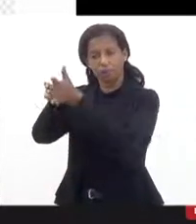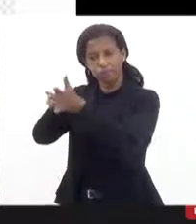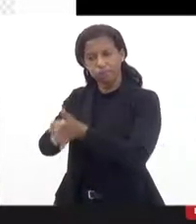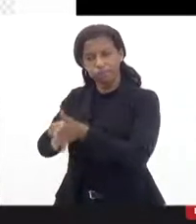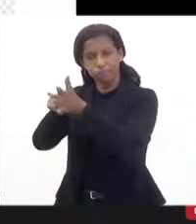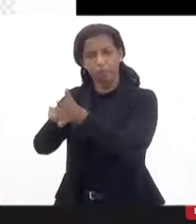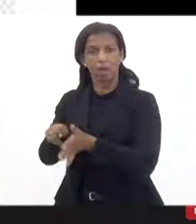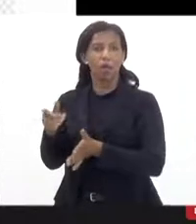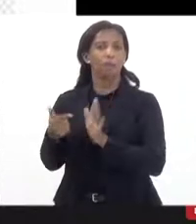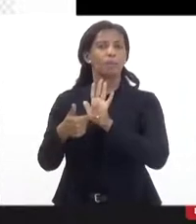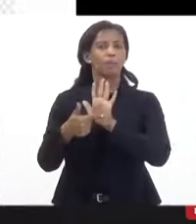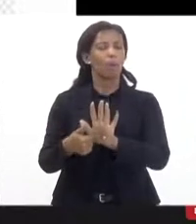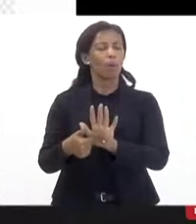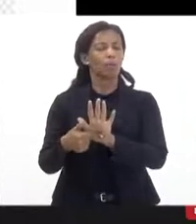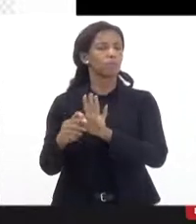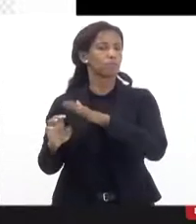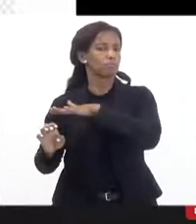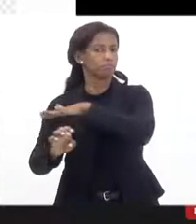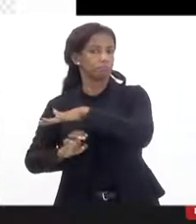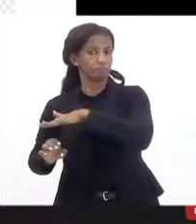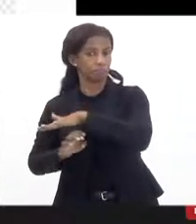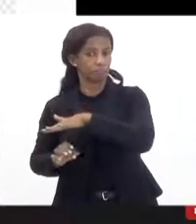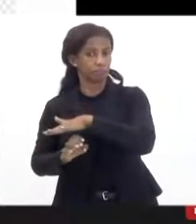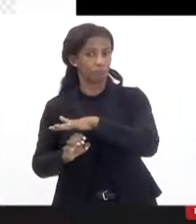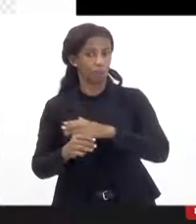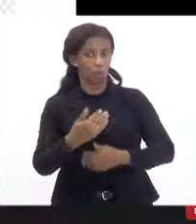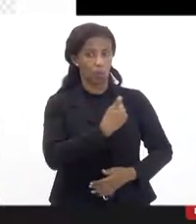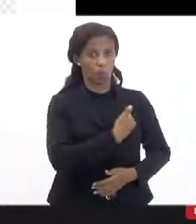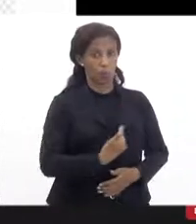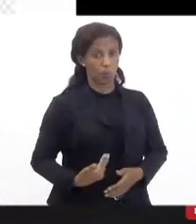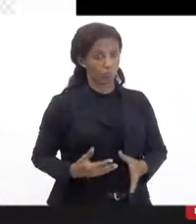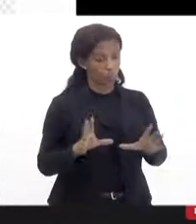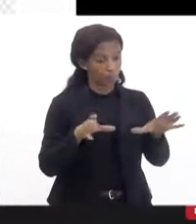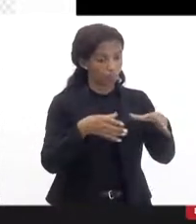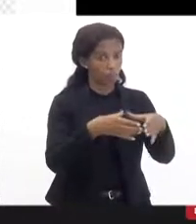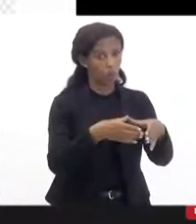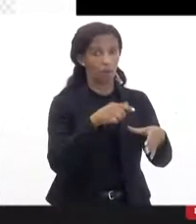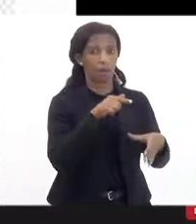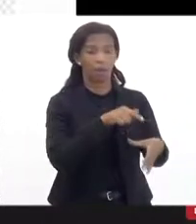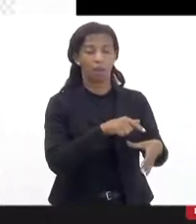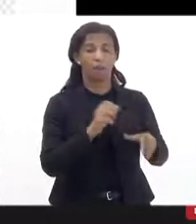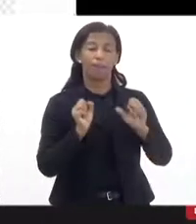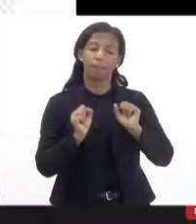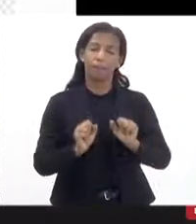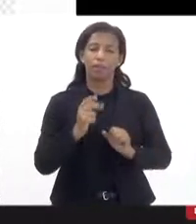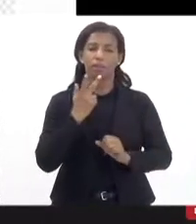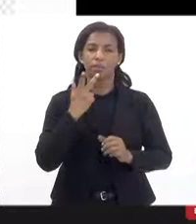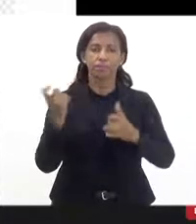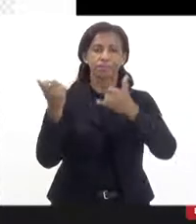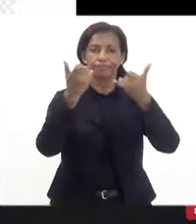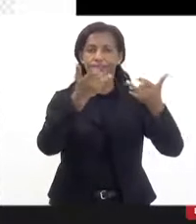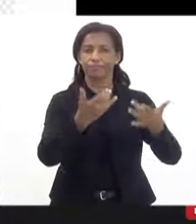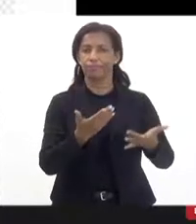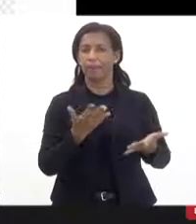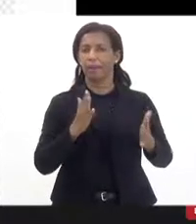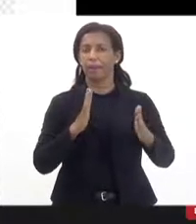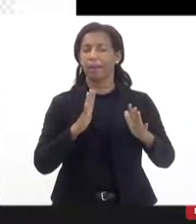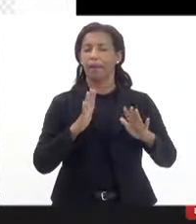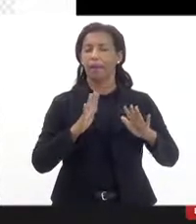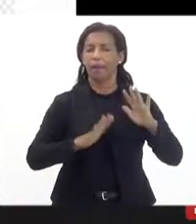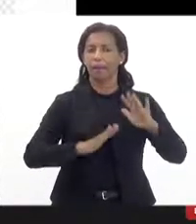das empresas. No setor público, isso é uma coisa que a gente pode dizer que ainda é